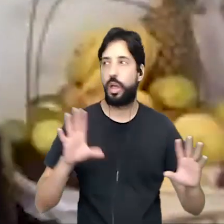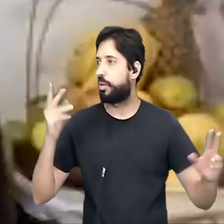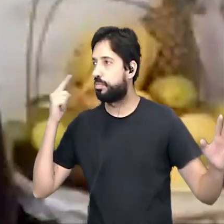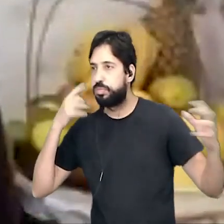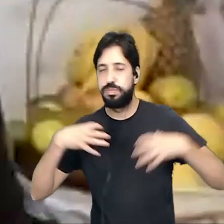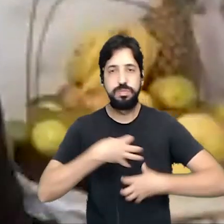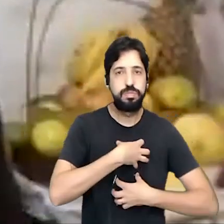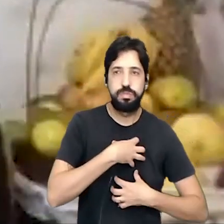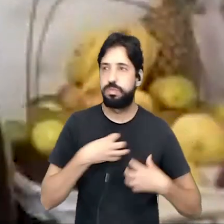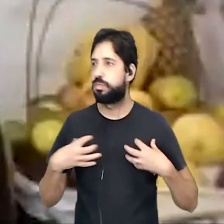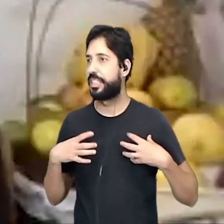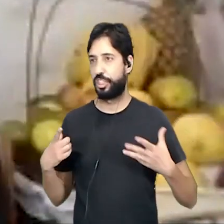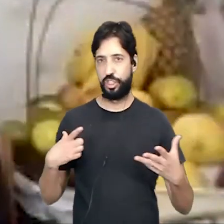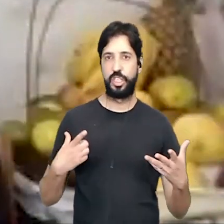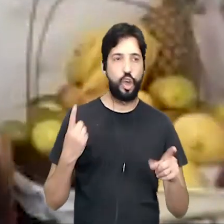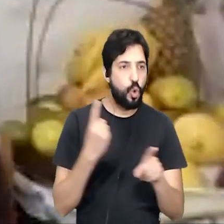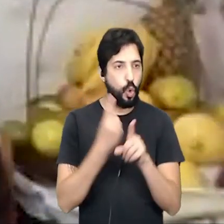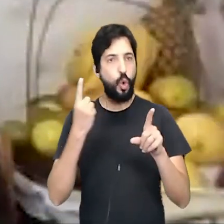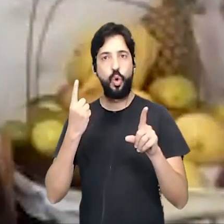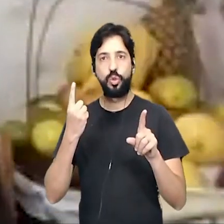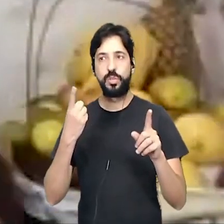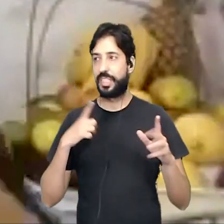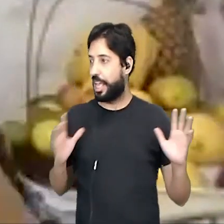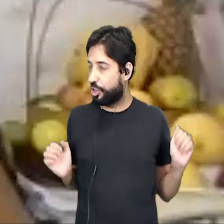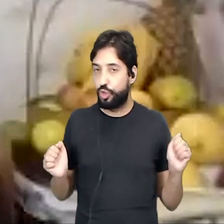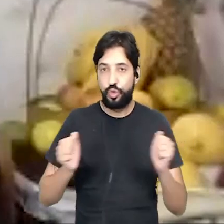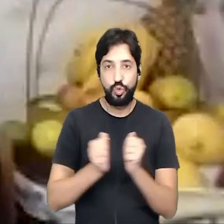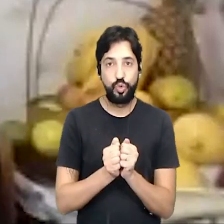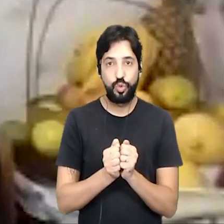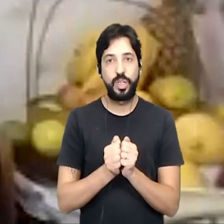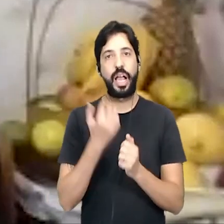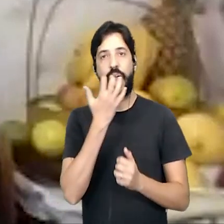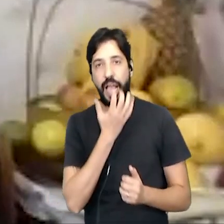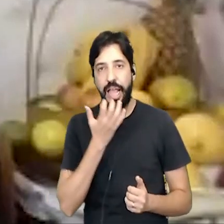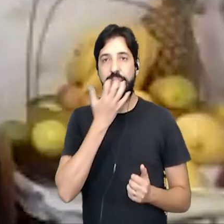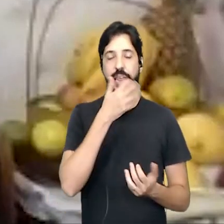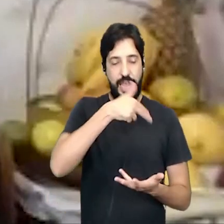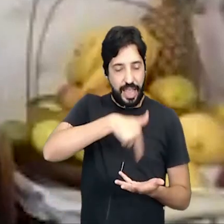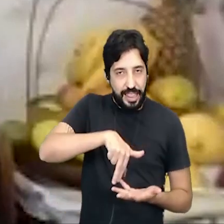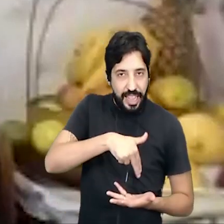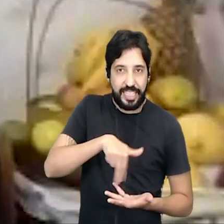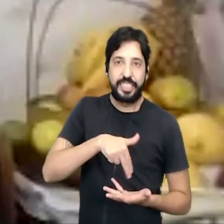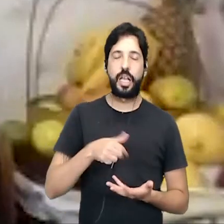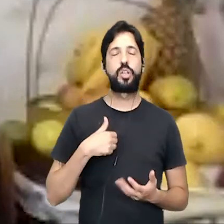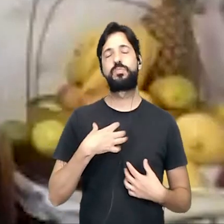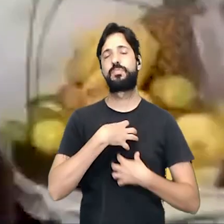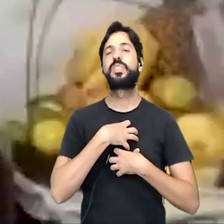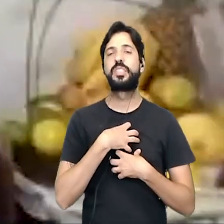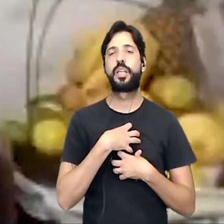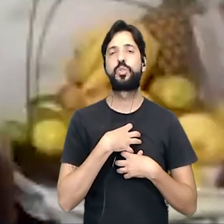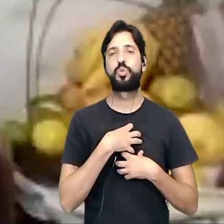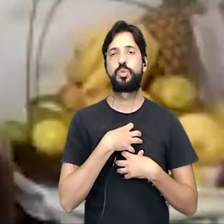uma dramaturgia também da sensação, do encontro, do estar junto ali cantando e